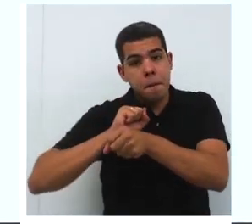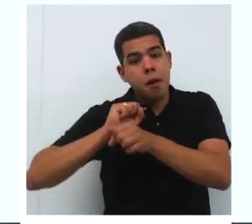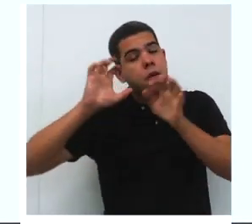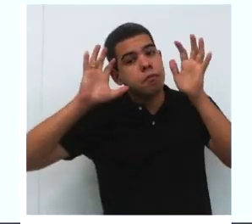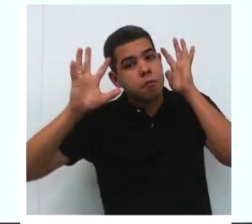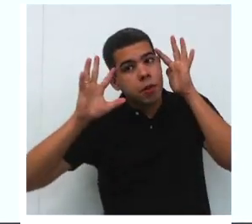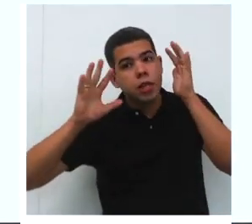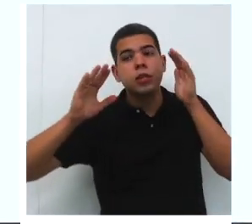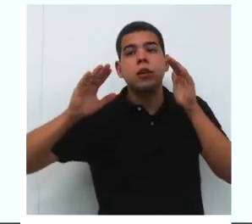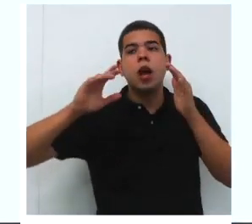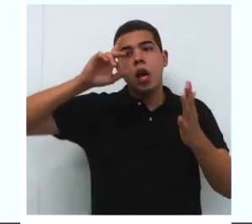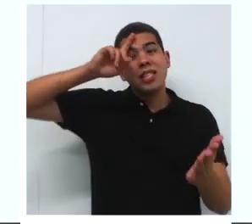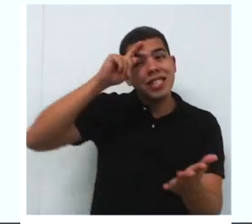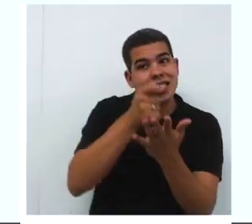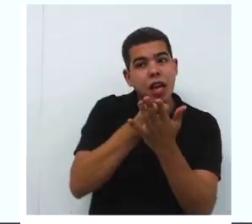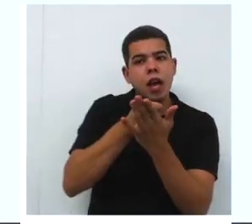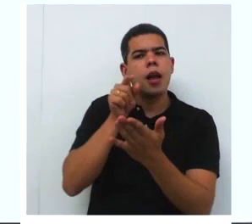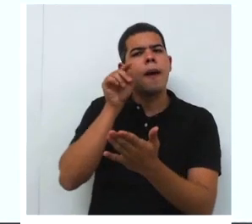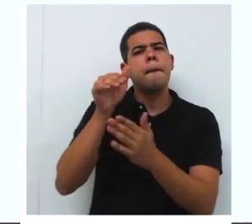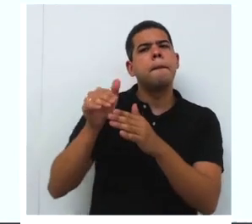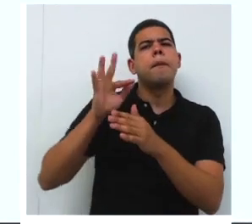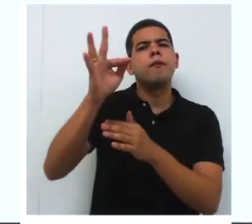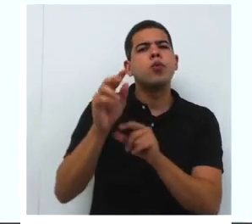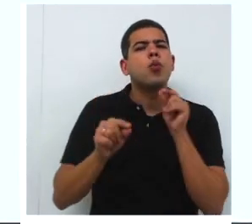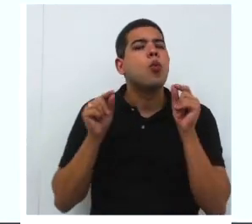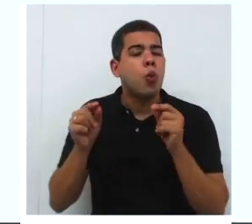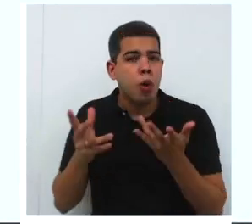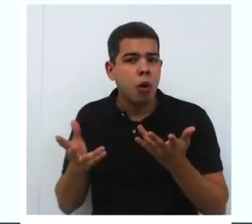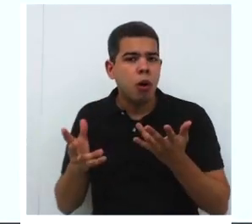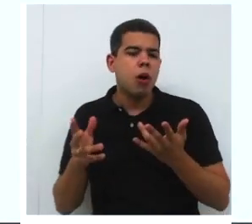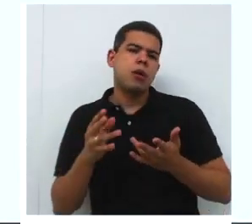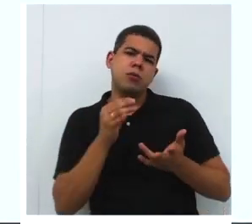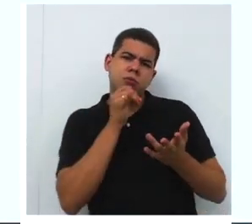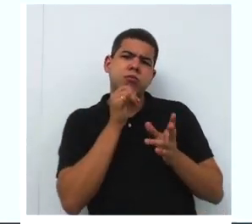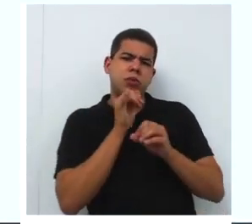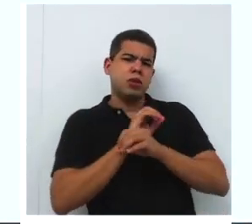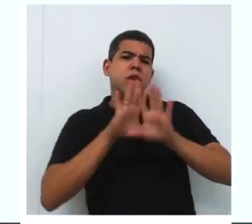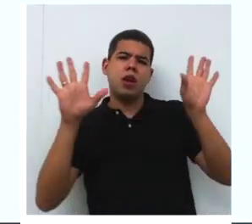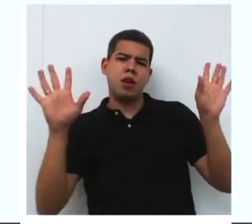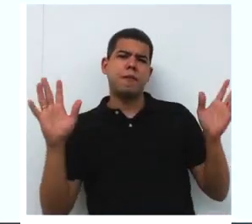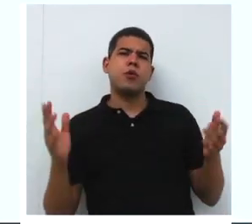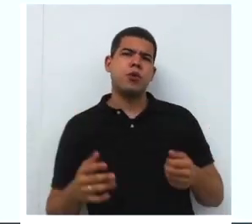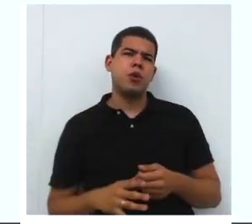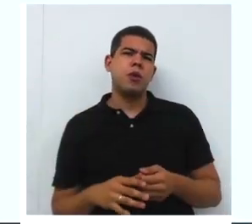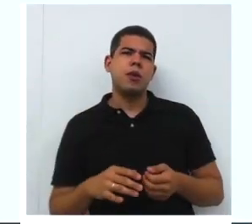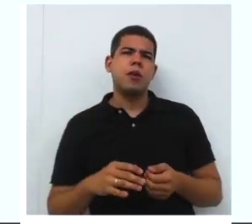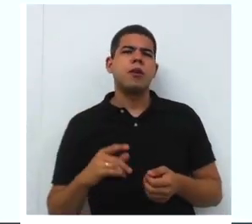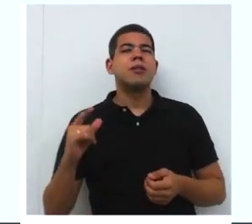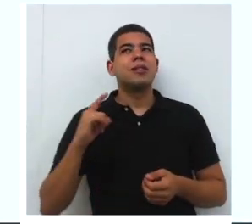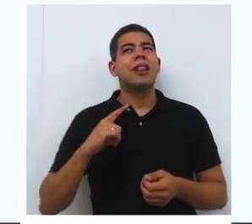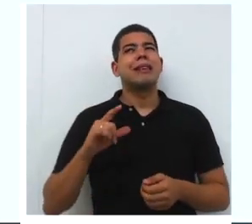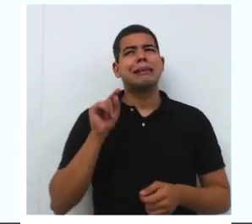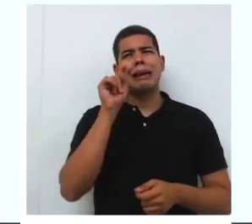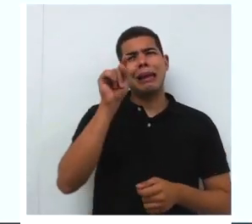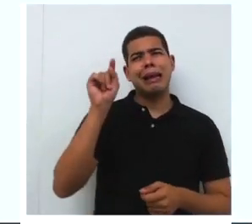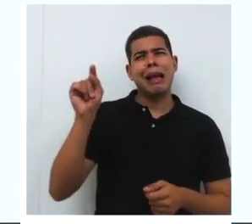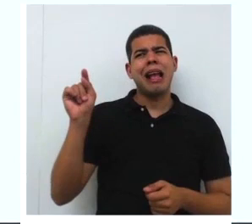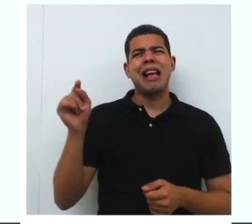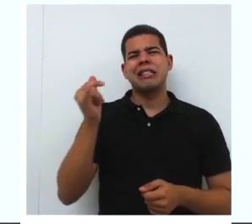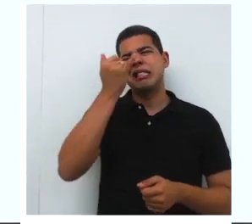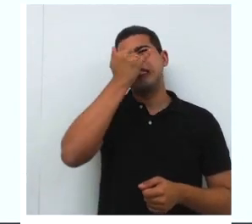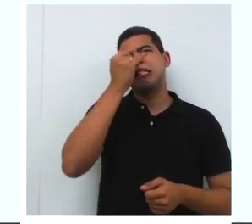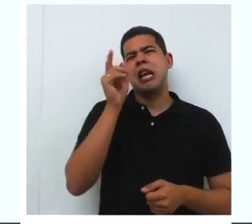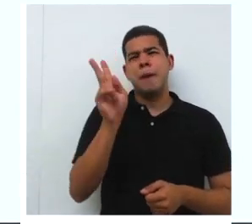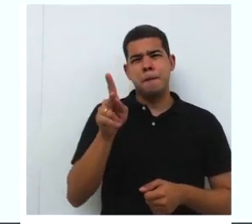vontade de fazer agora. Os exemplos são claros, né? Se você parar para pensar, aí você vai ver, é mesmo, tem